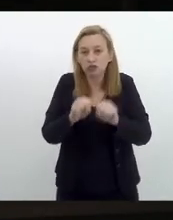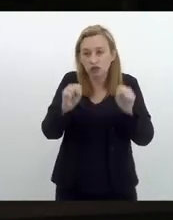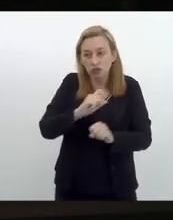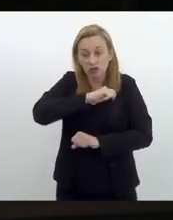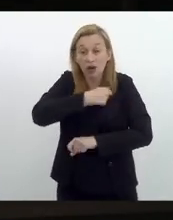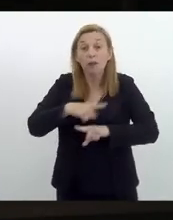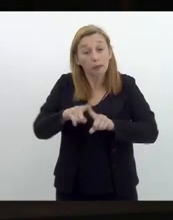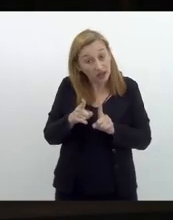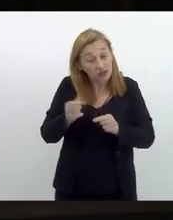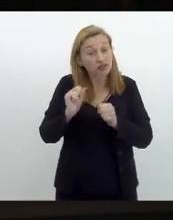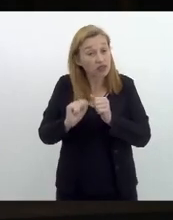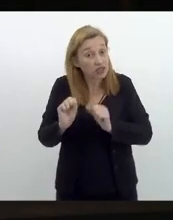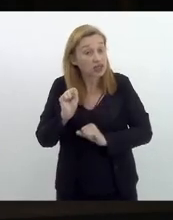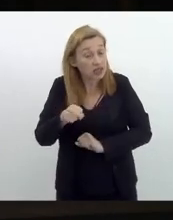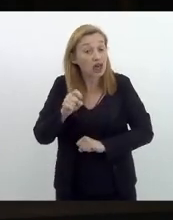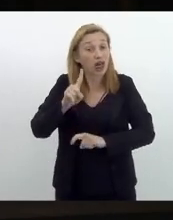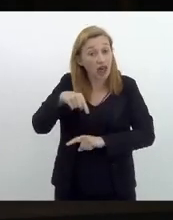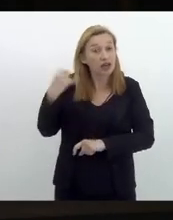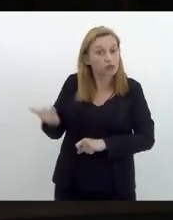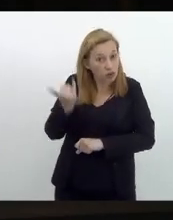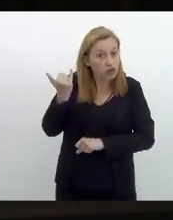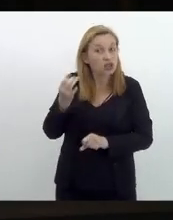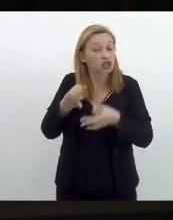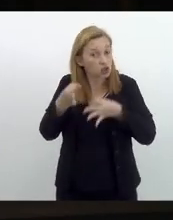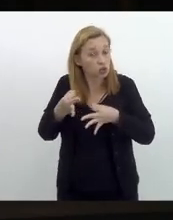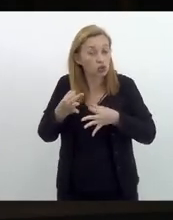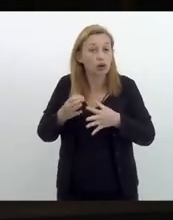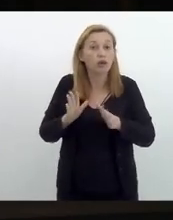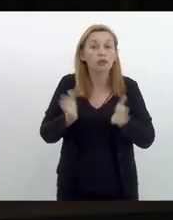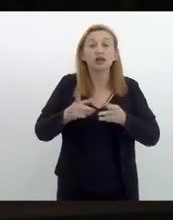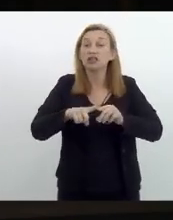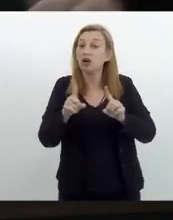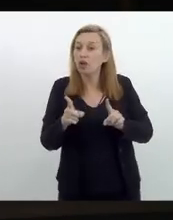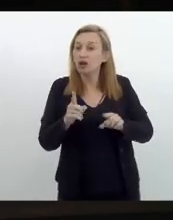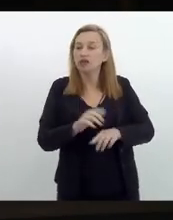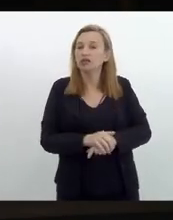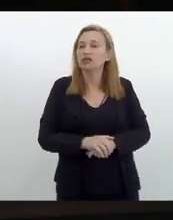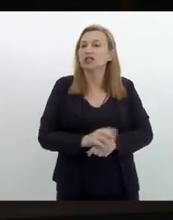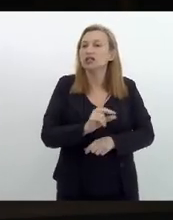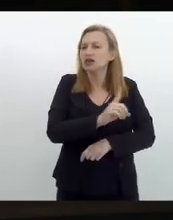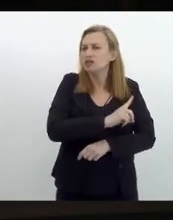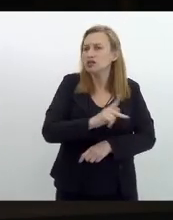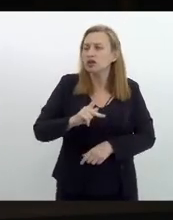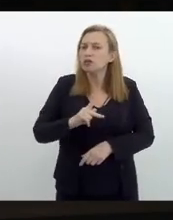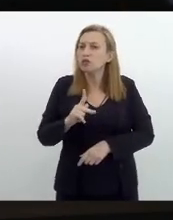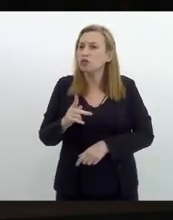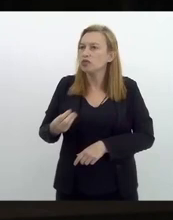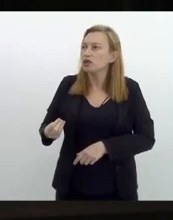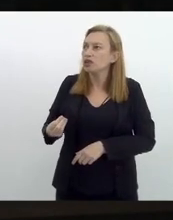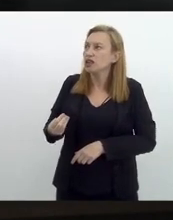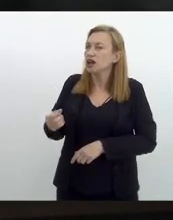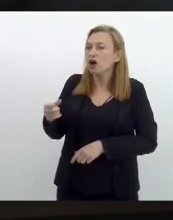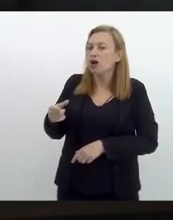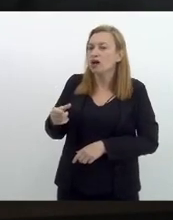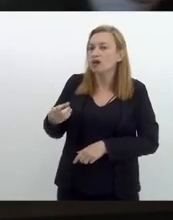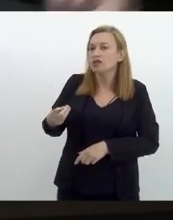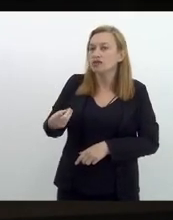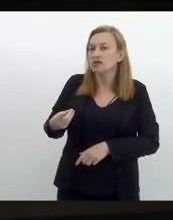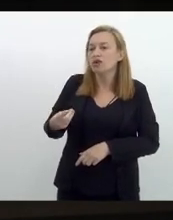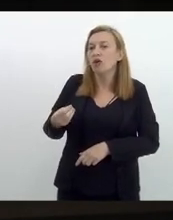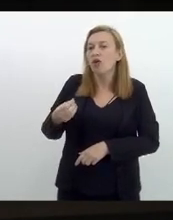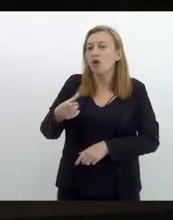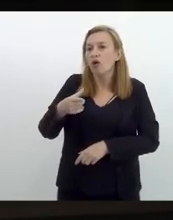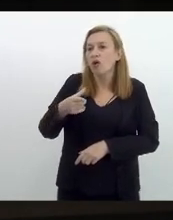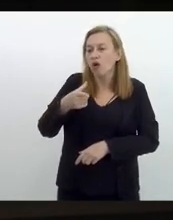porque é importante e é justo agora a defensora pública que aqui estava ontem no meu lado esquerdo